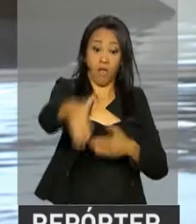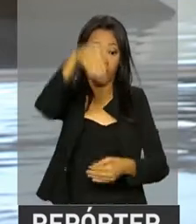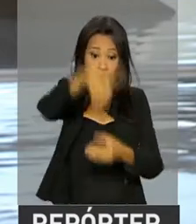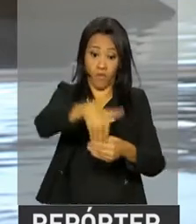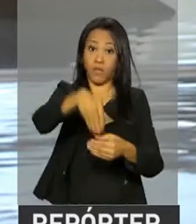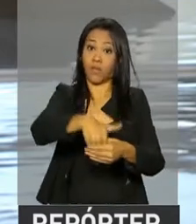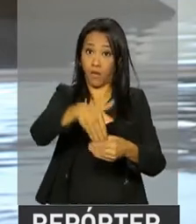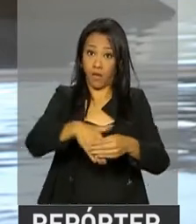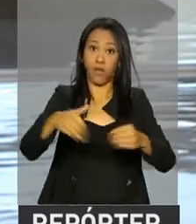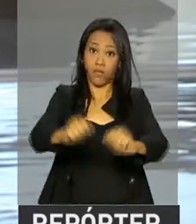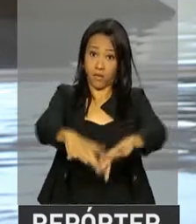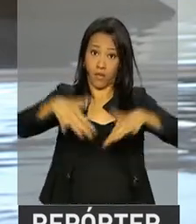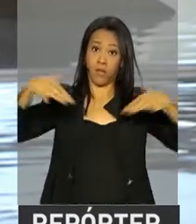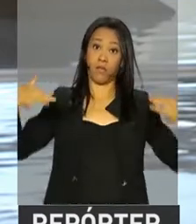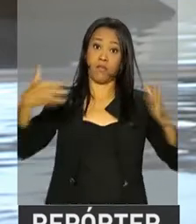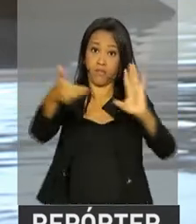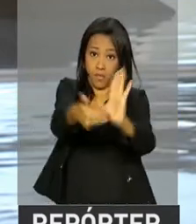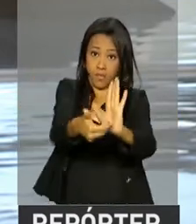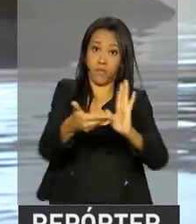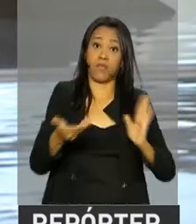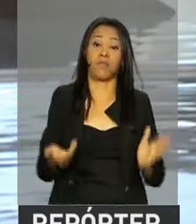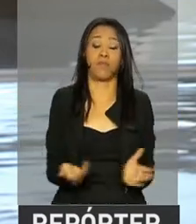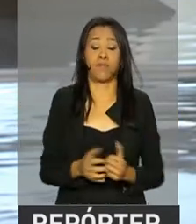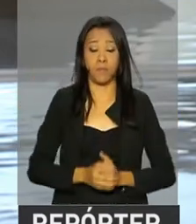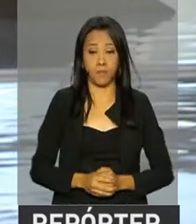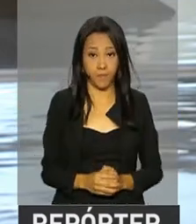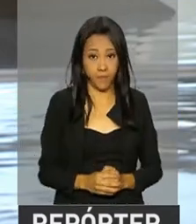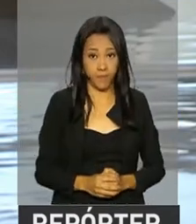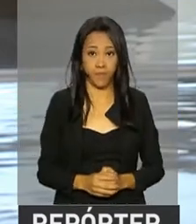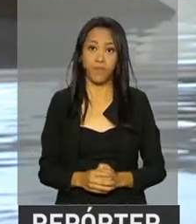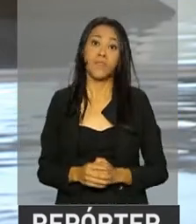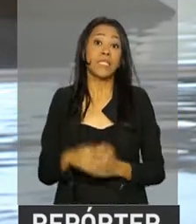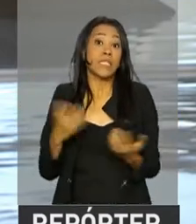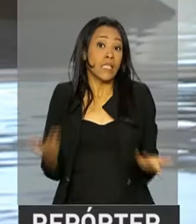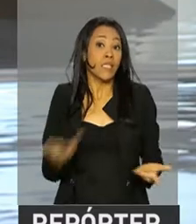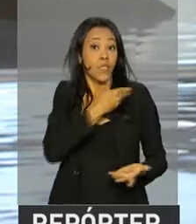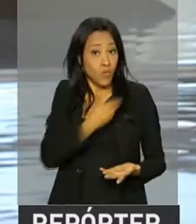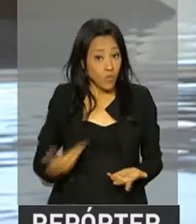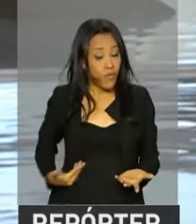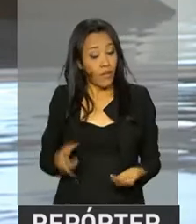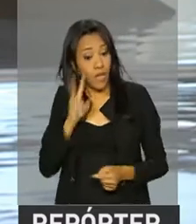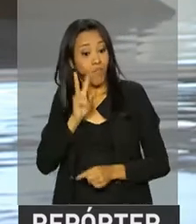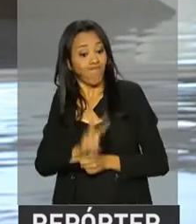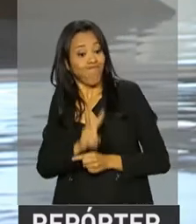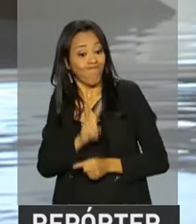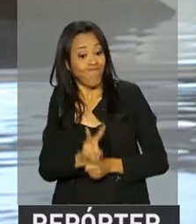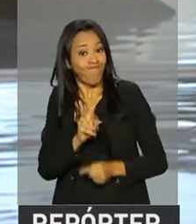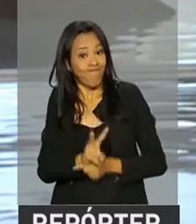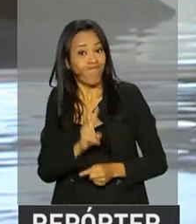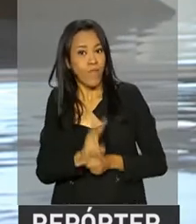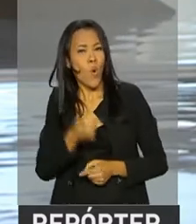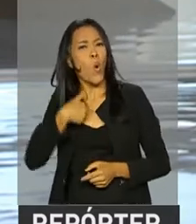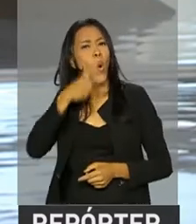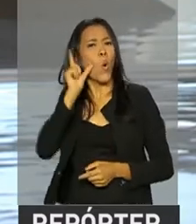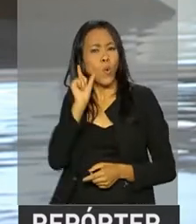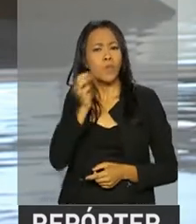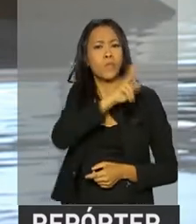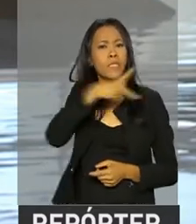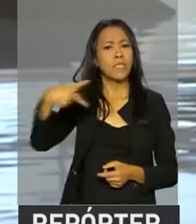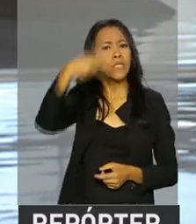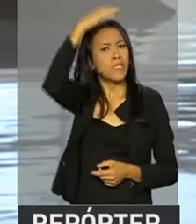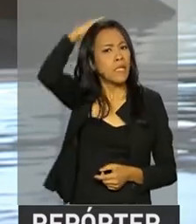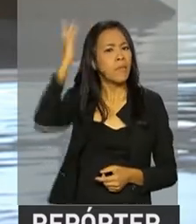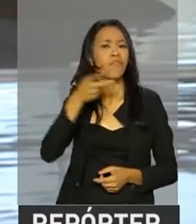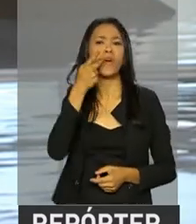ser votada ainda hoje no plenário da câmara dos deputados o governo segue empenhado ontem inclusive o presidente michel temer ele